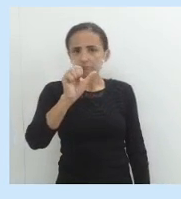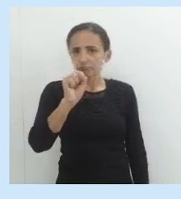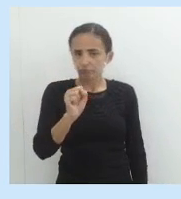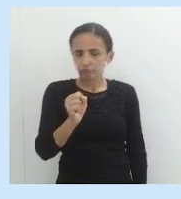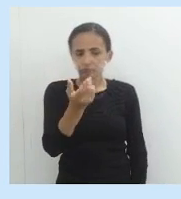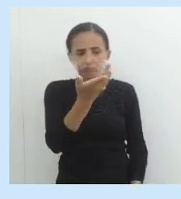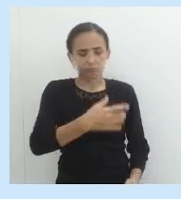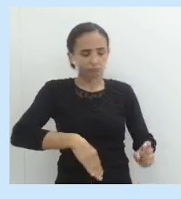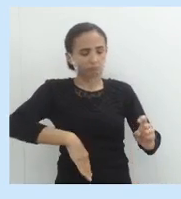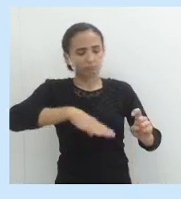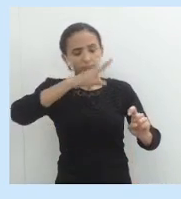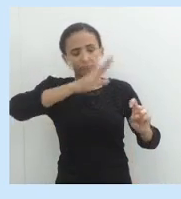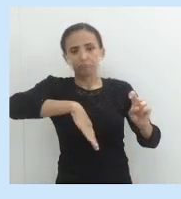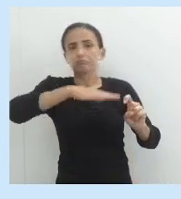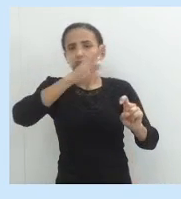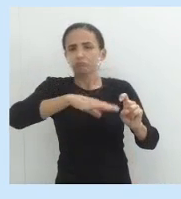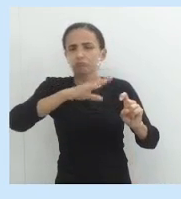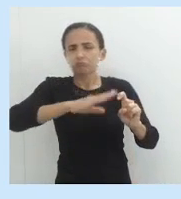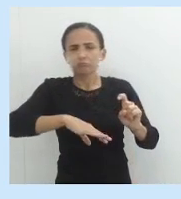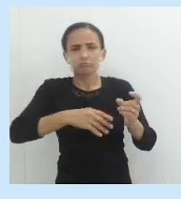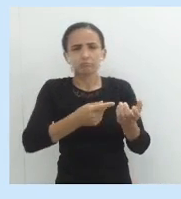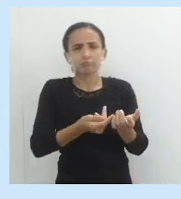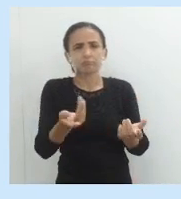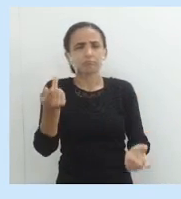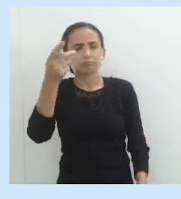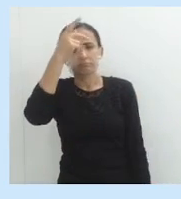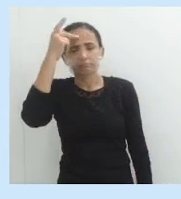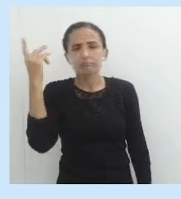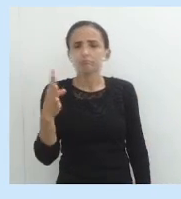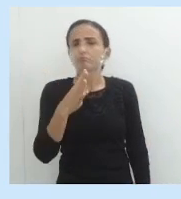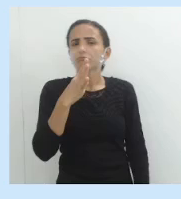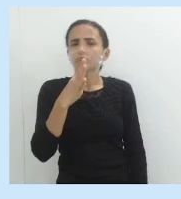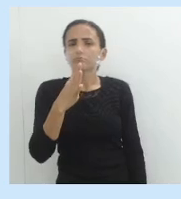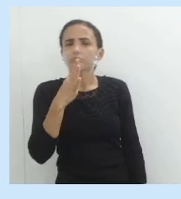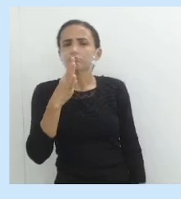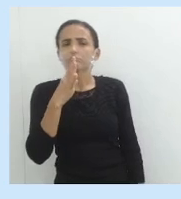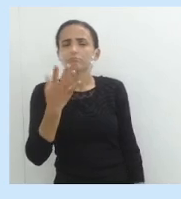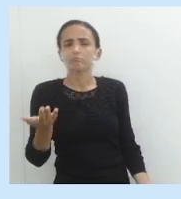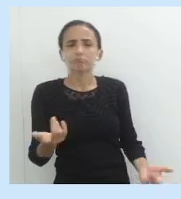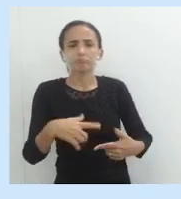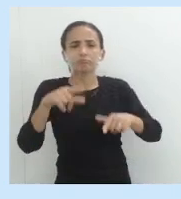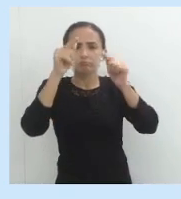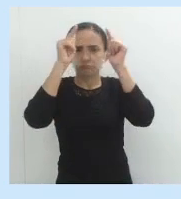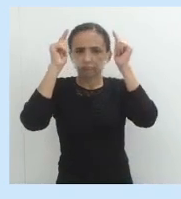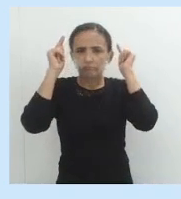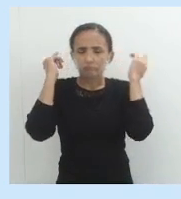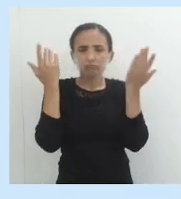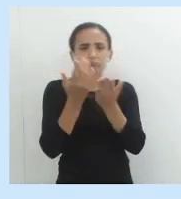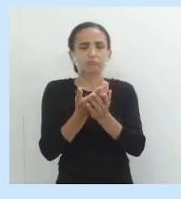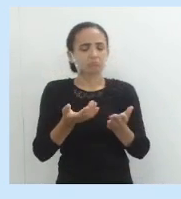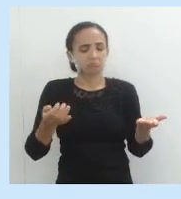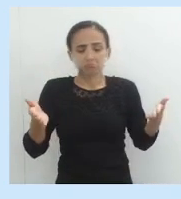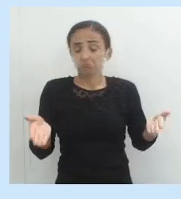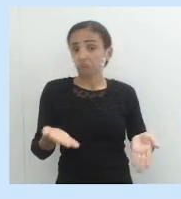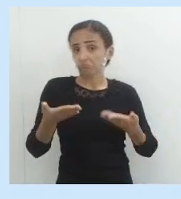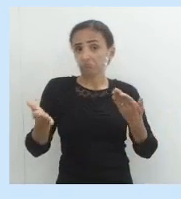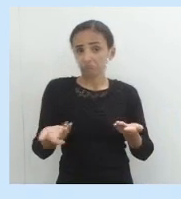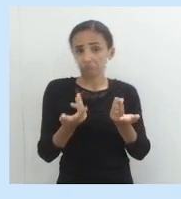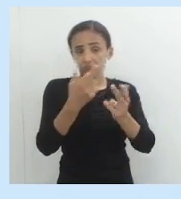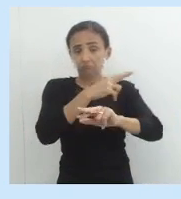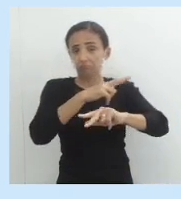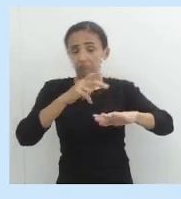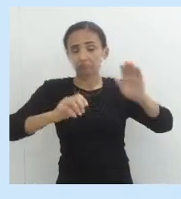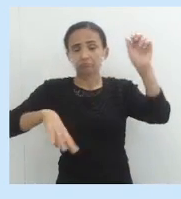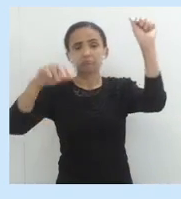né, pela população, né, até mais divulgada e, enfim, é também alvo de inspiração para muitas artes, né,